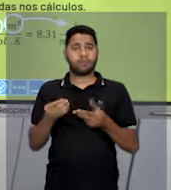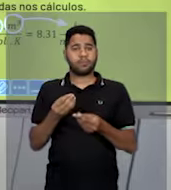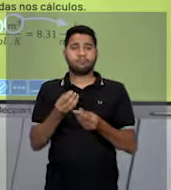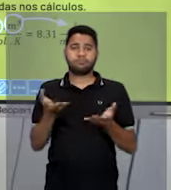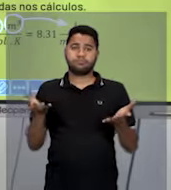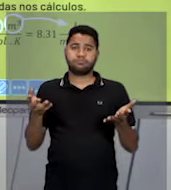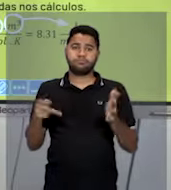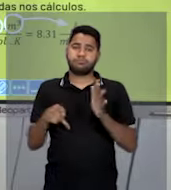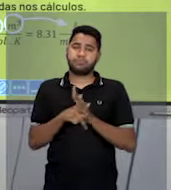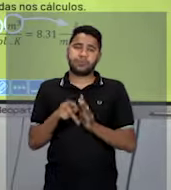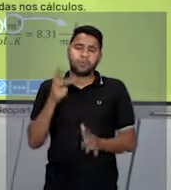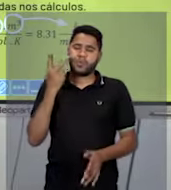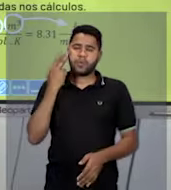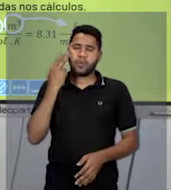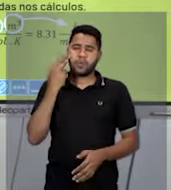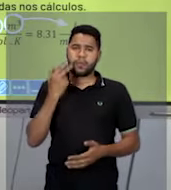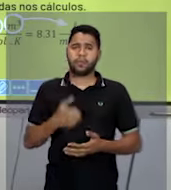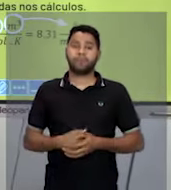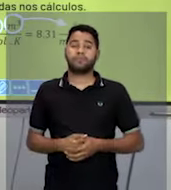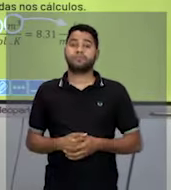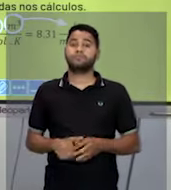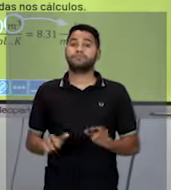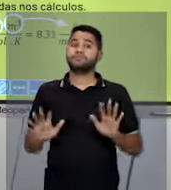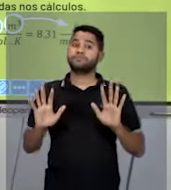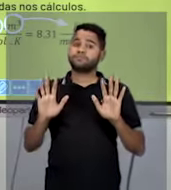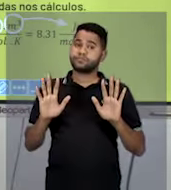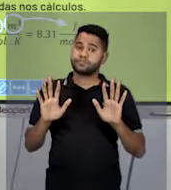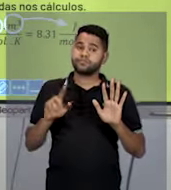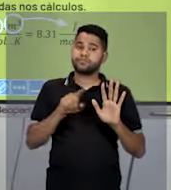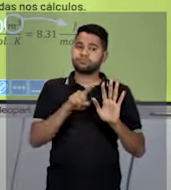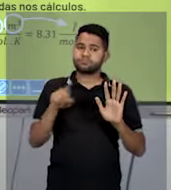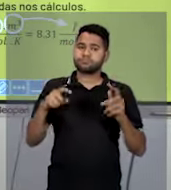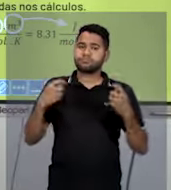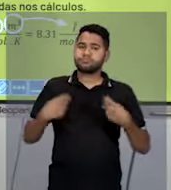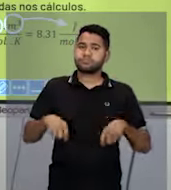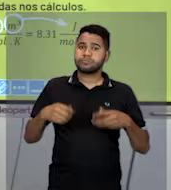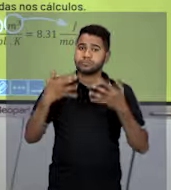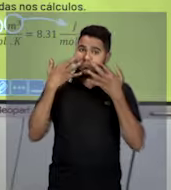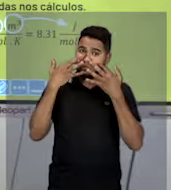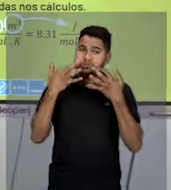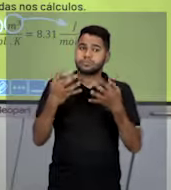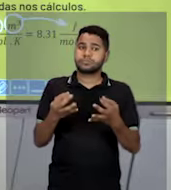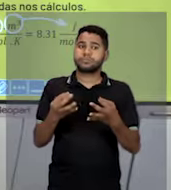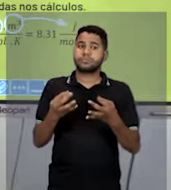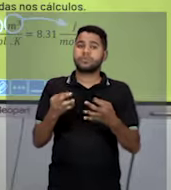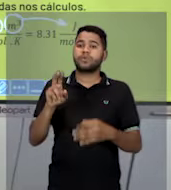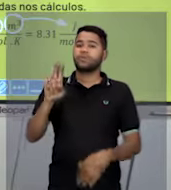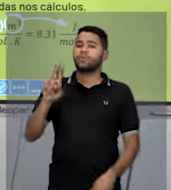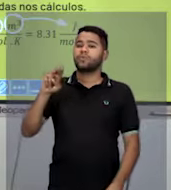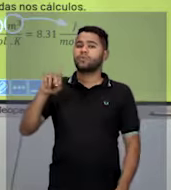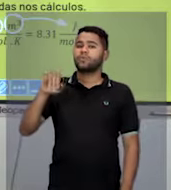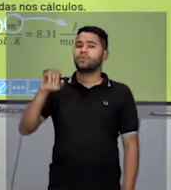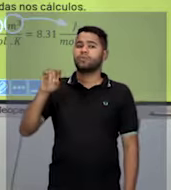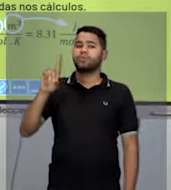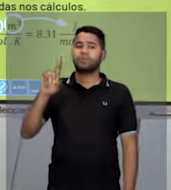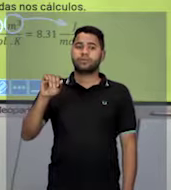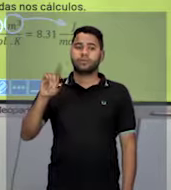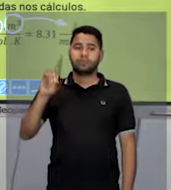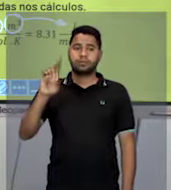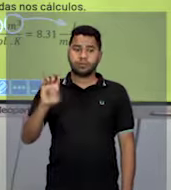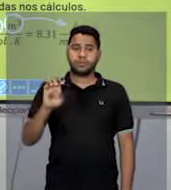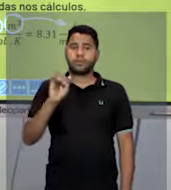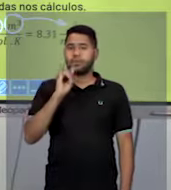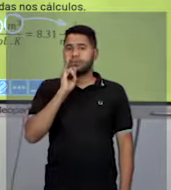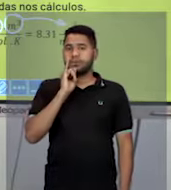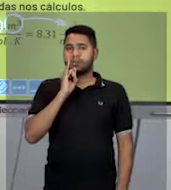na questão normalmente, tá? Agora, o que você precisa ter atenção é a unidade. Por quê? Se você deu